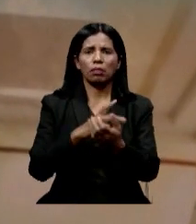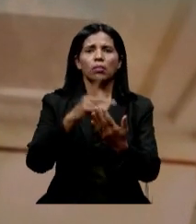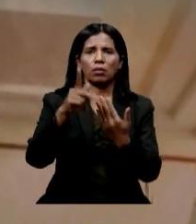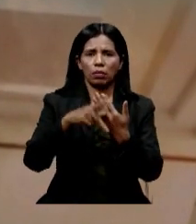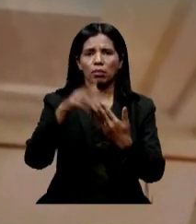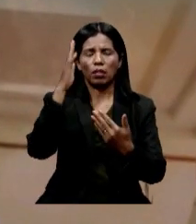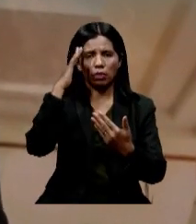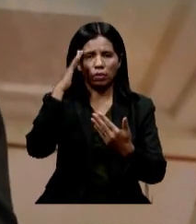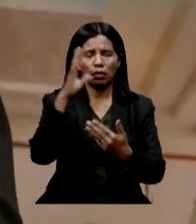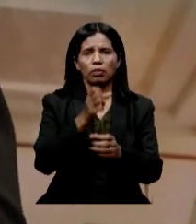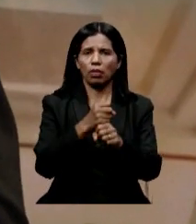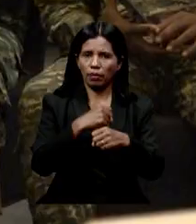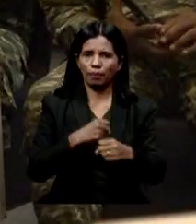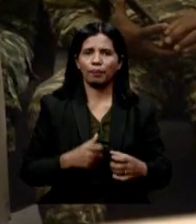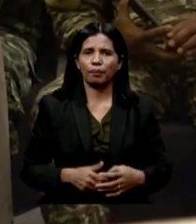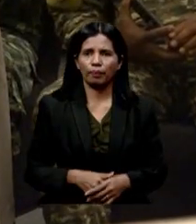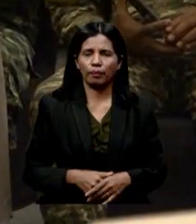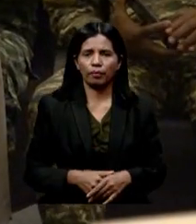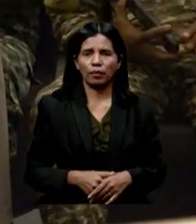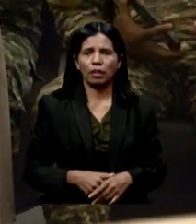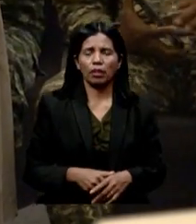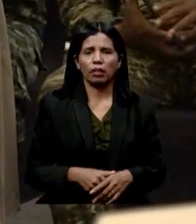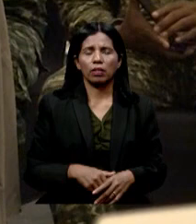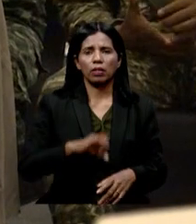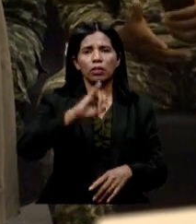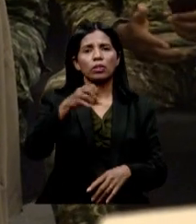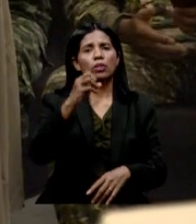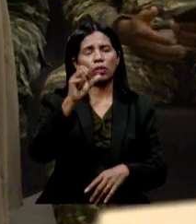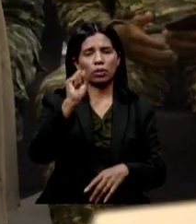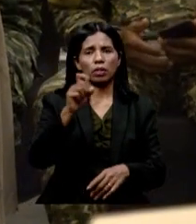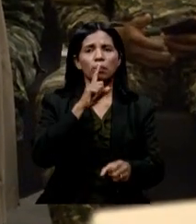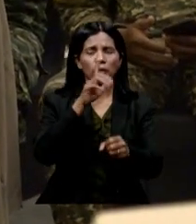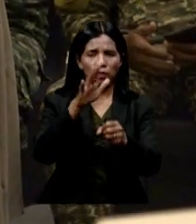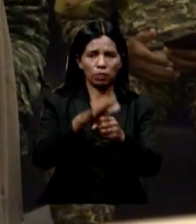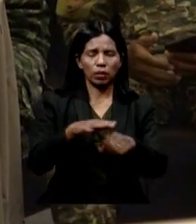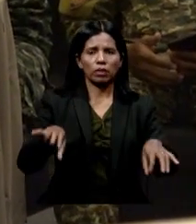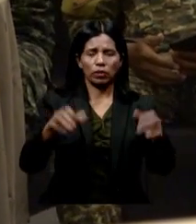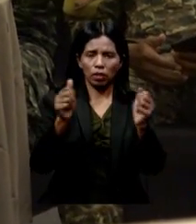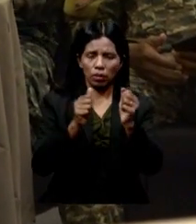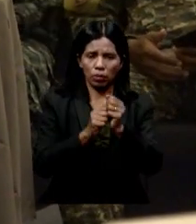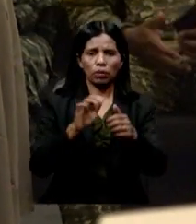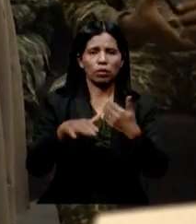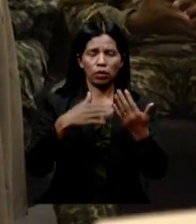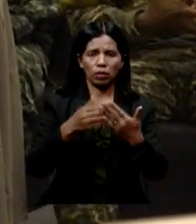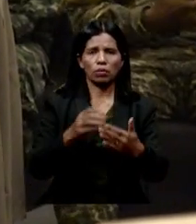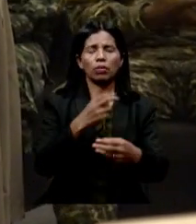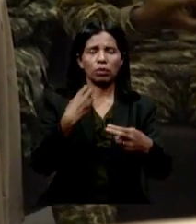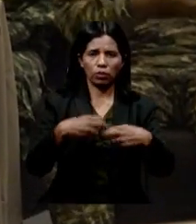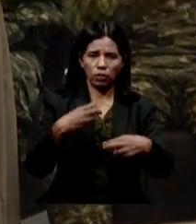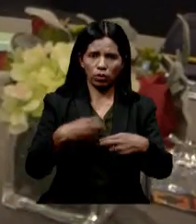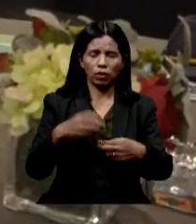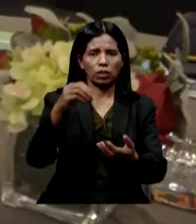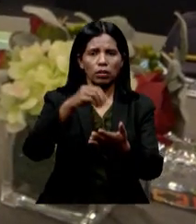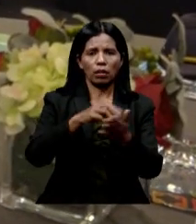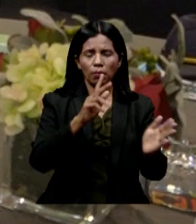hela atuhal. José dos Reis promete se coordena com a autoridade relevante onde discute no tal